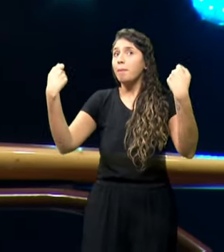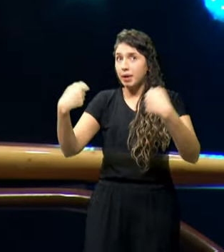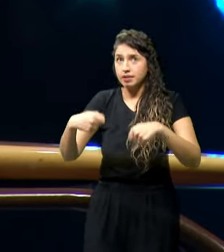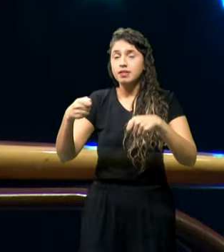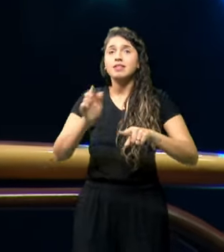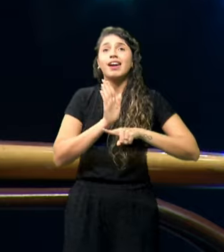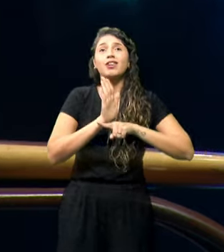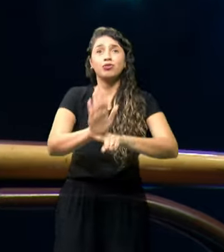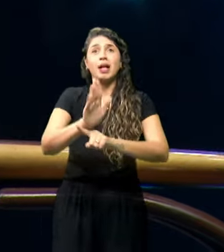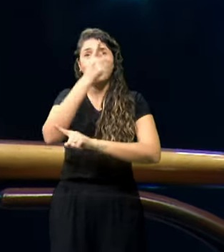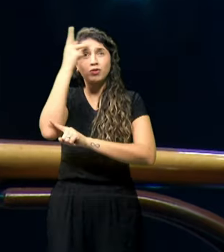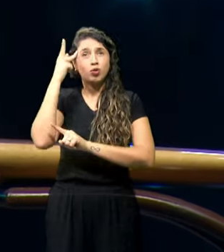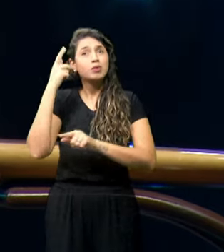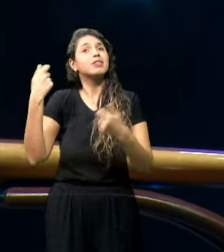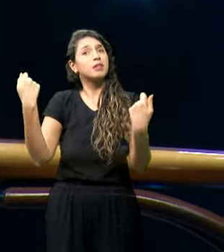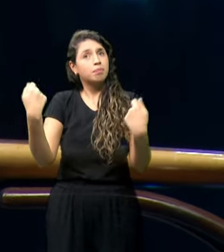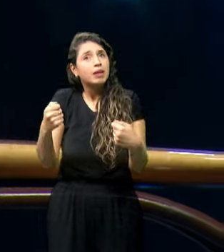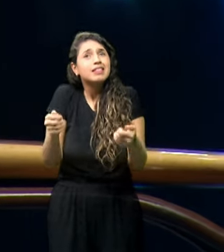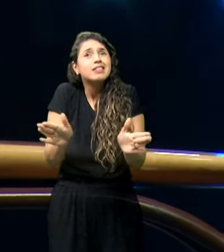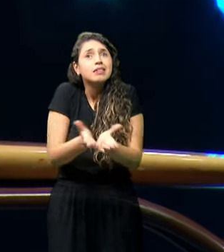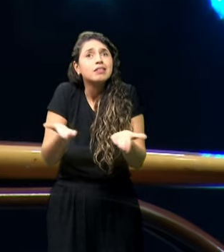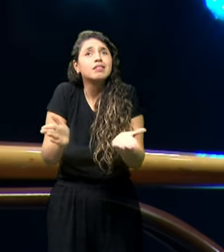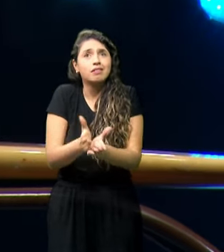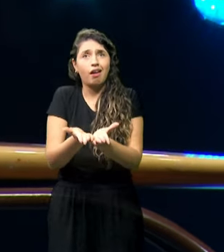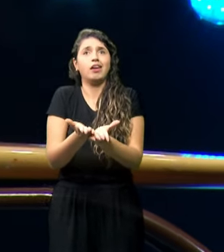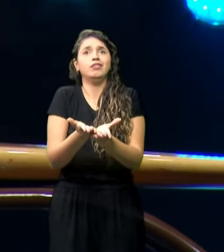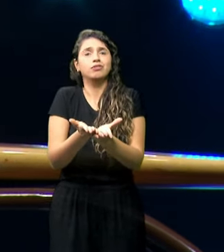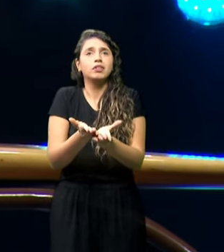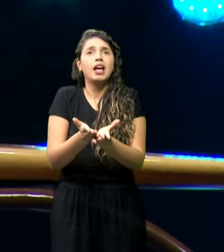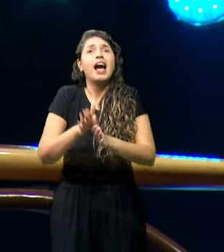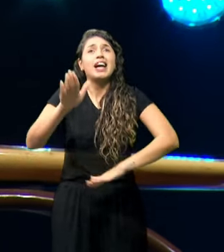palavra, eu estou citando para você a Bíblia.